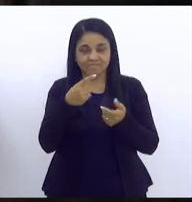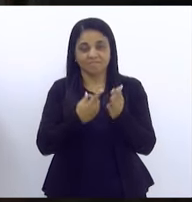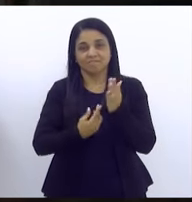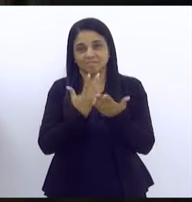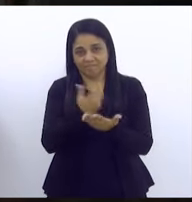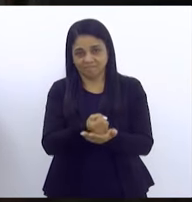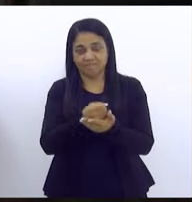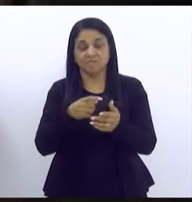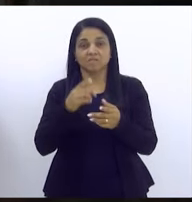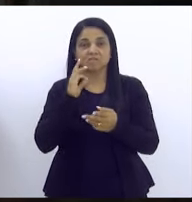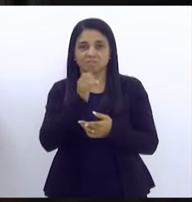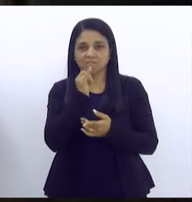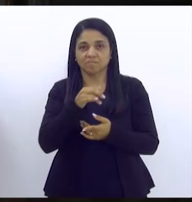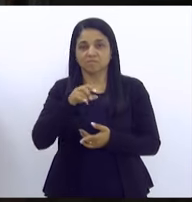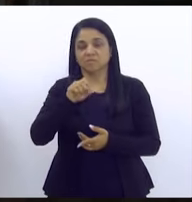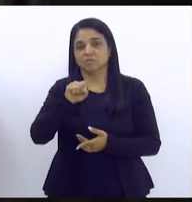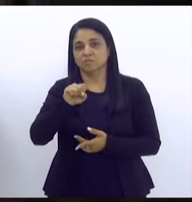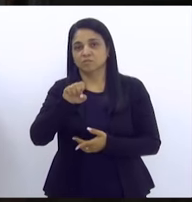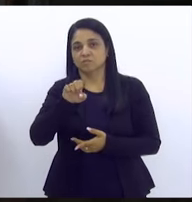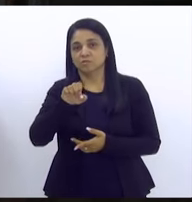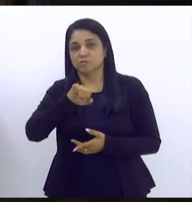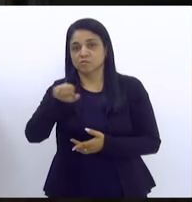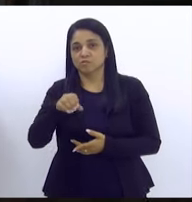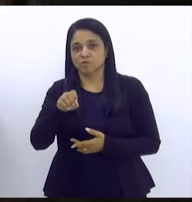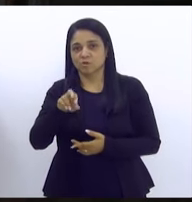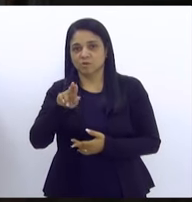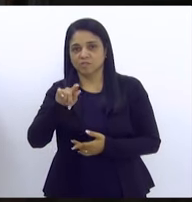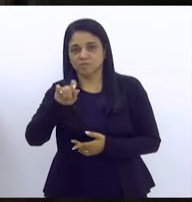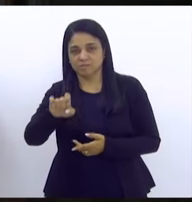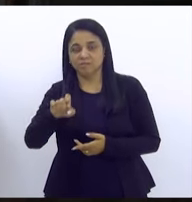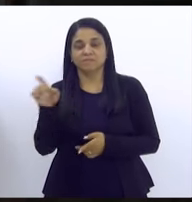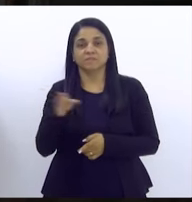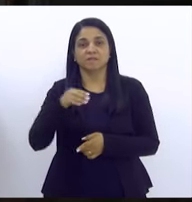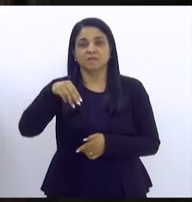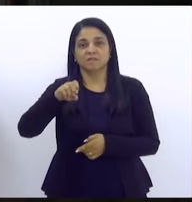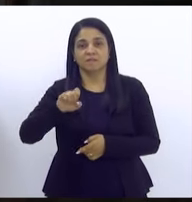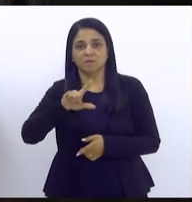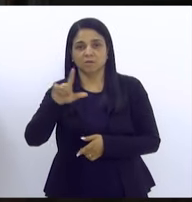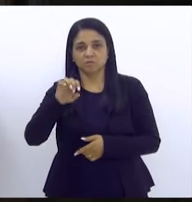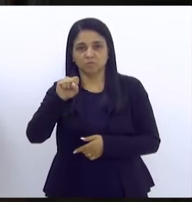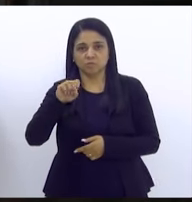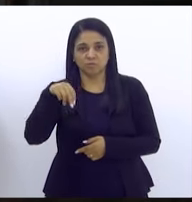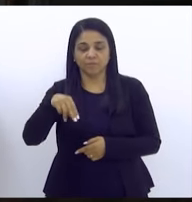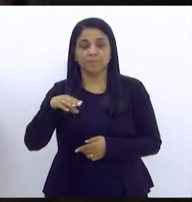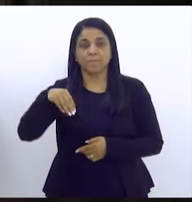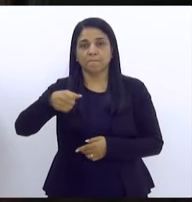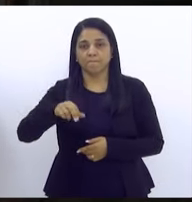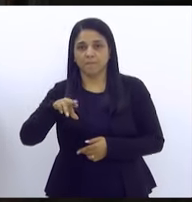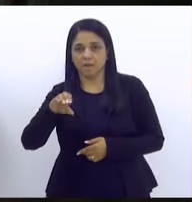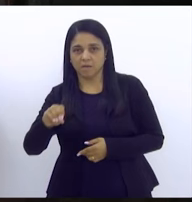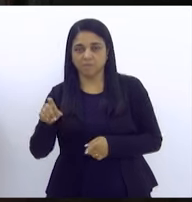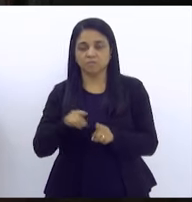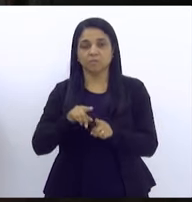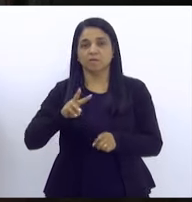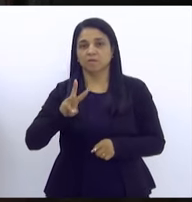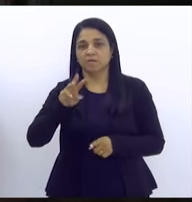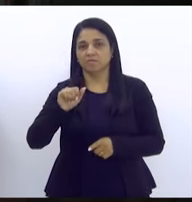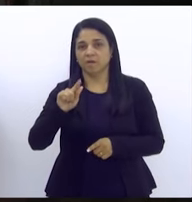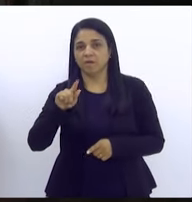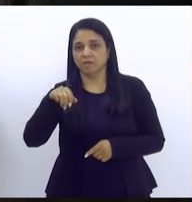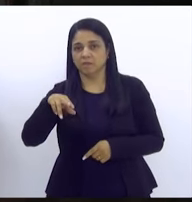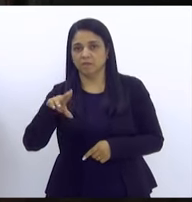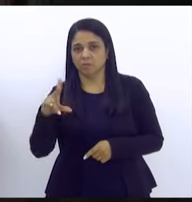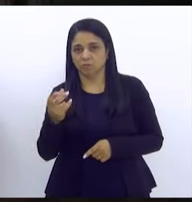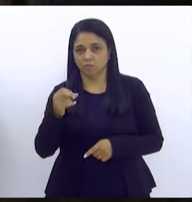Relatores, deputado Jorge Felipe Neto, Nelson Gonçalves, Márcio Pacheco, Conte Bittencourt e Vaguinho. Pendentes pareceres